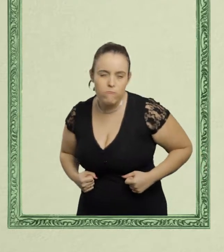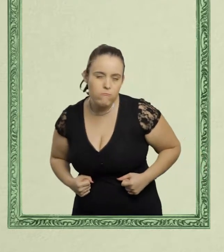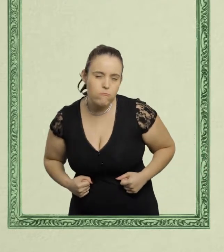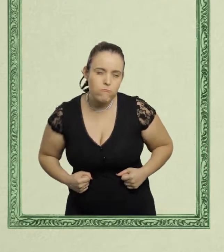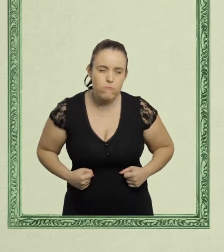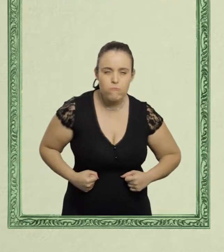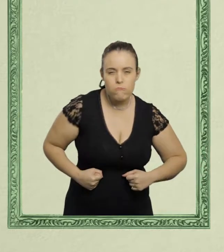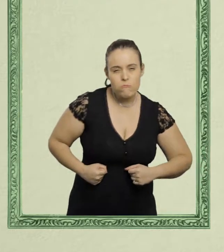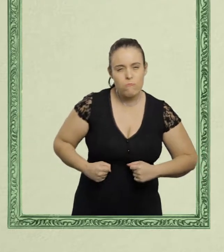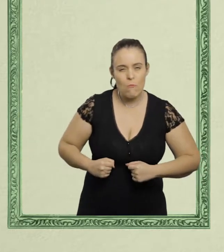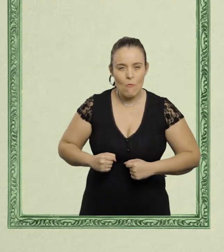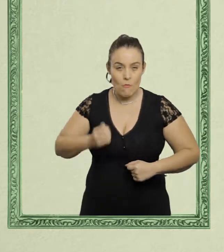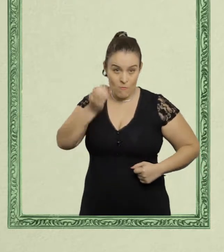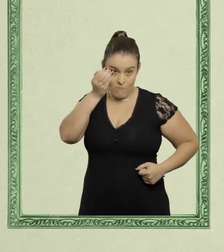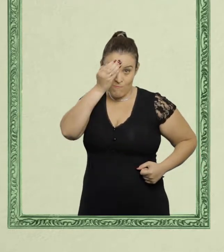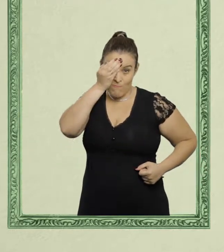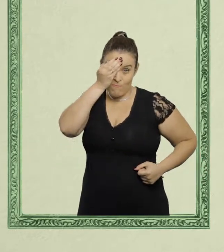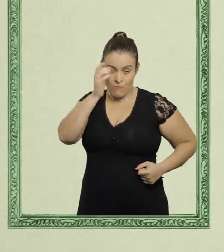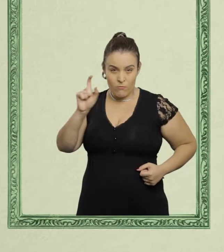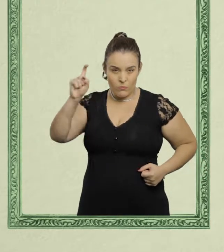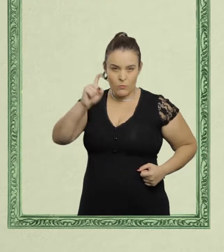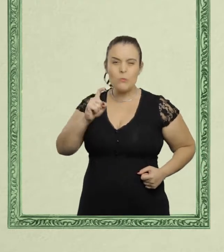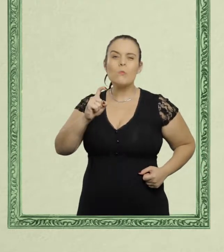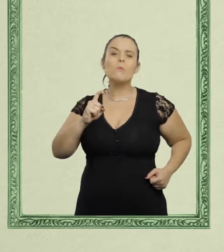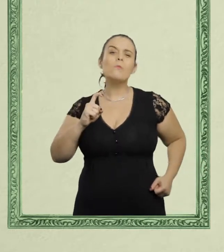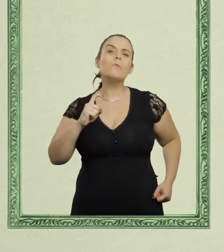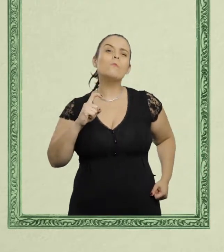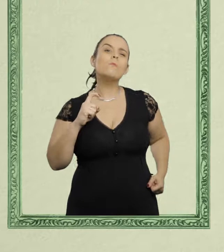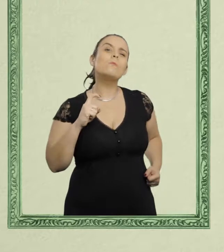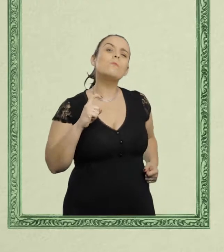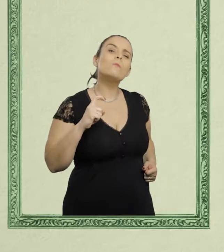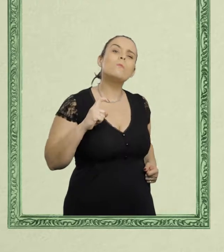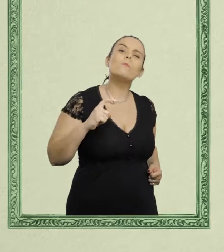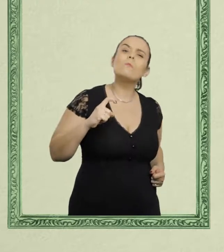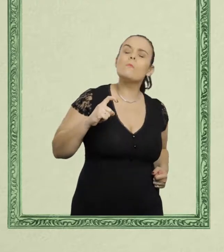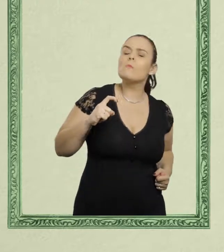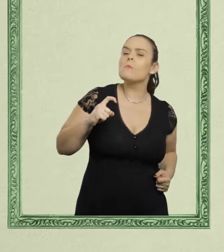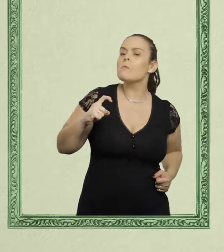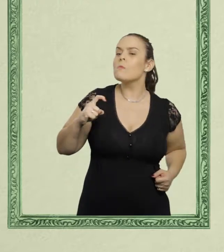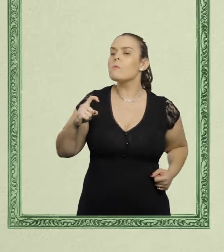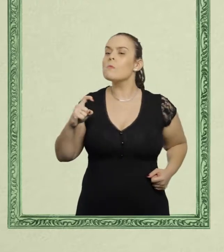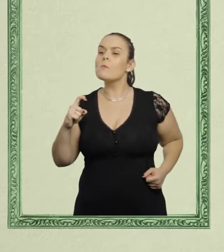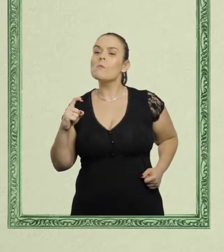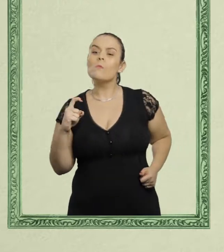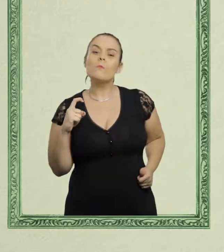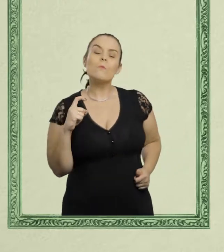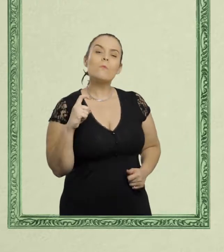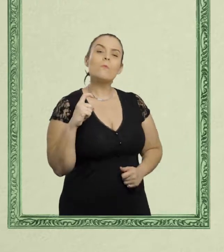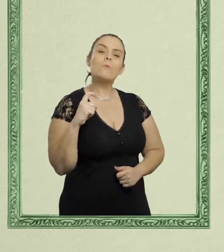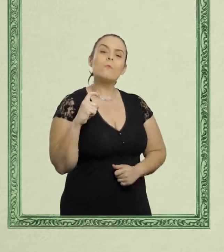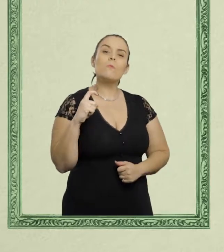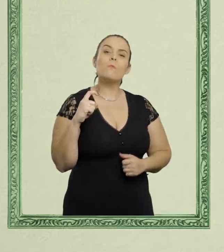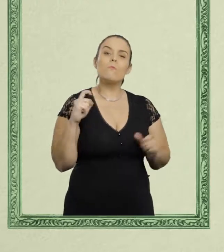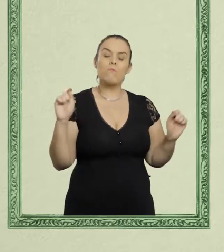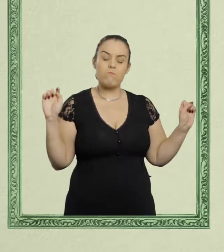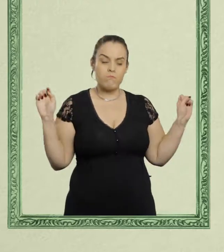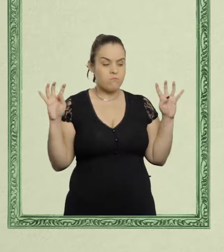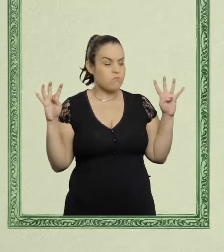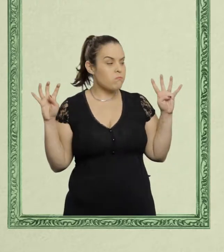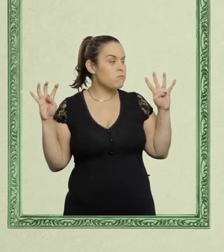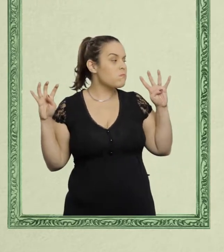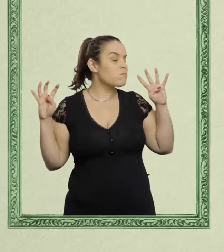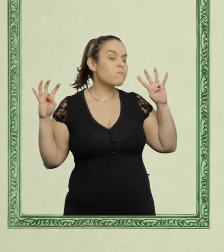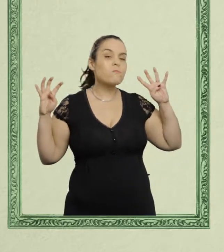eram muito mal encarados. Capitão Gancho, o mais assustador de todos, estava no meio